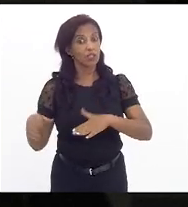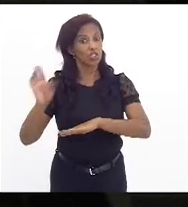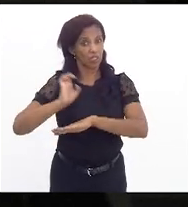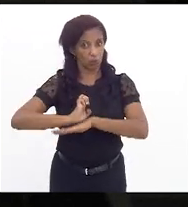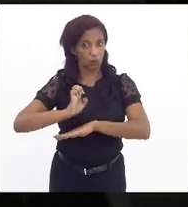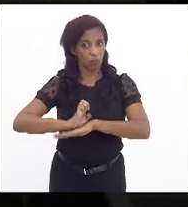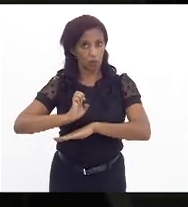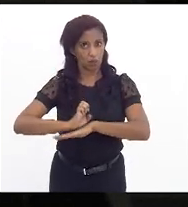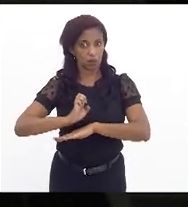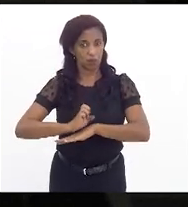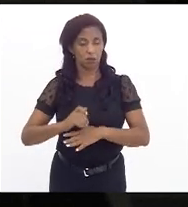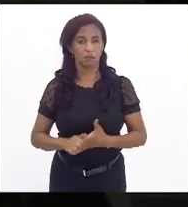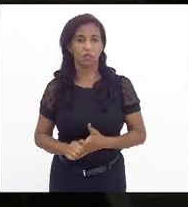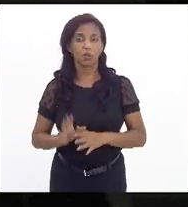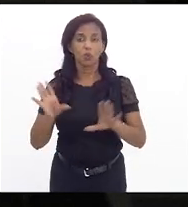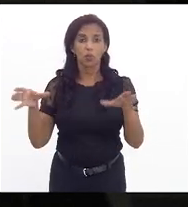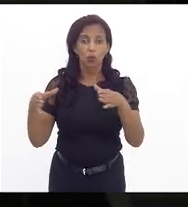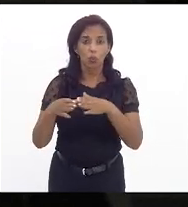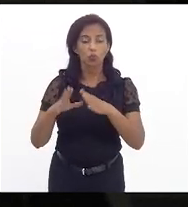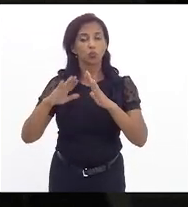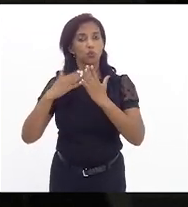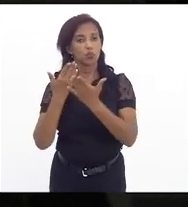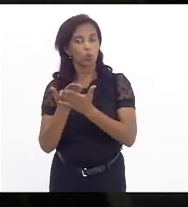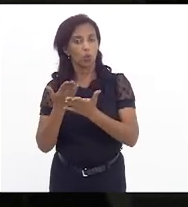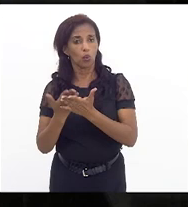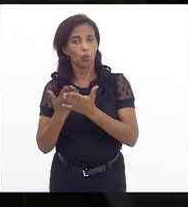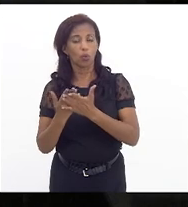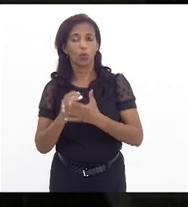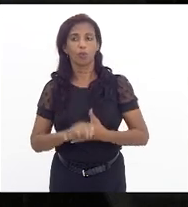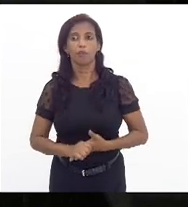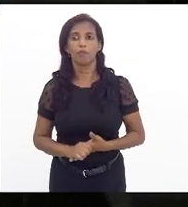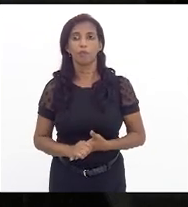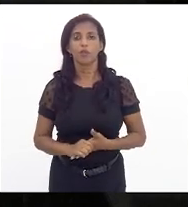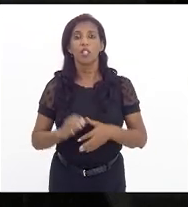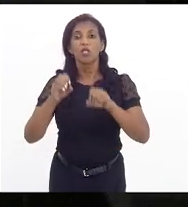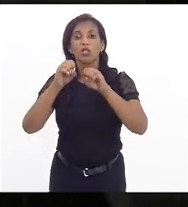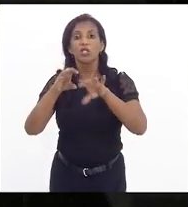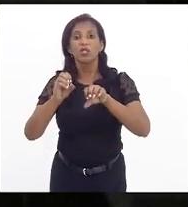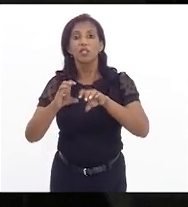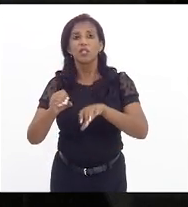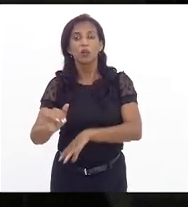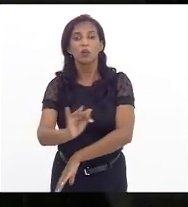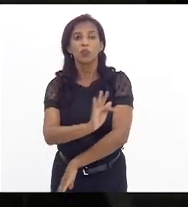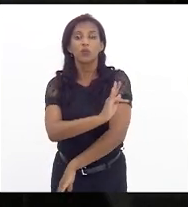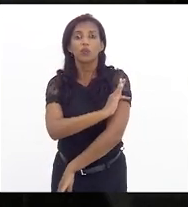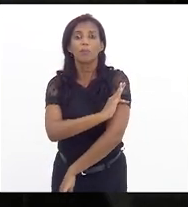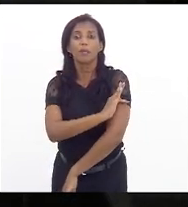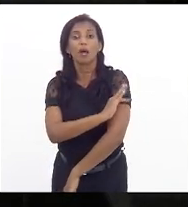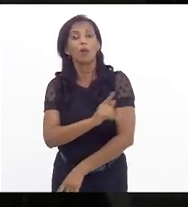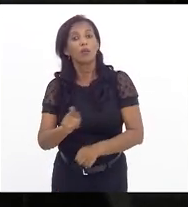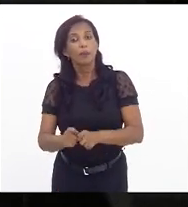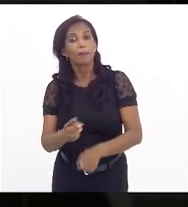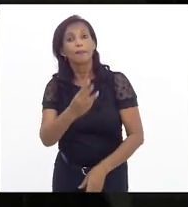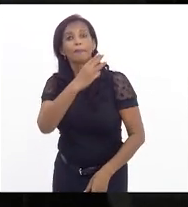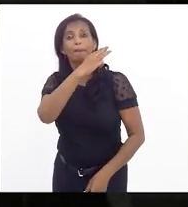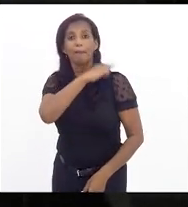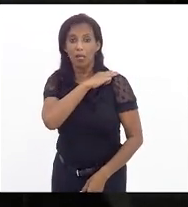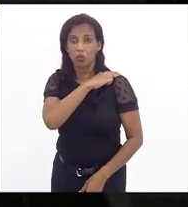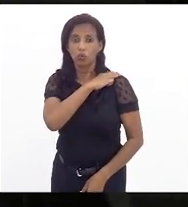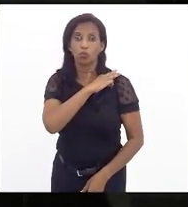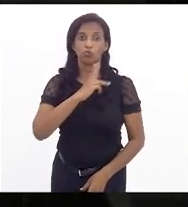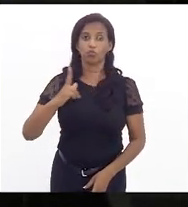estaduais e o conjunto de escolas de ensino fundamental e ensino médio do setor